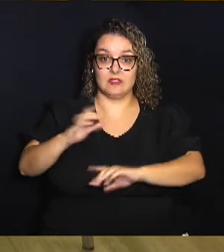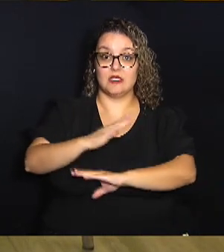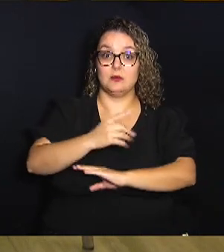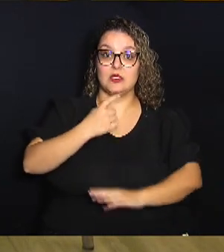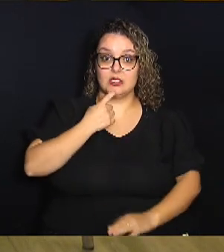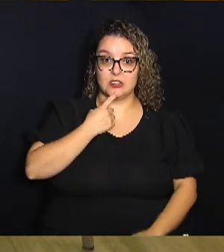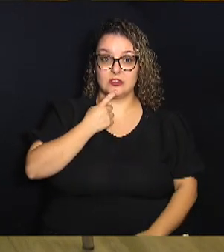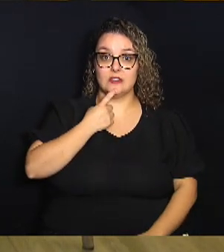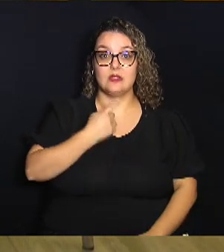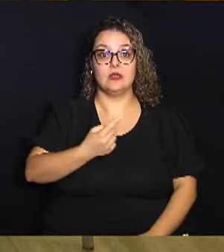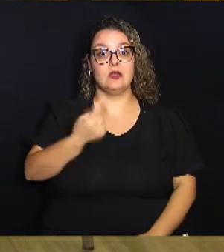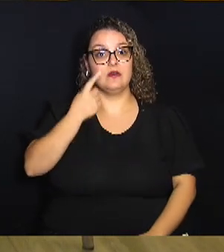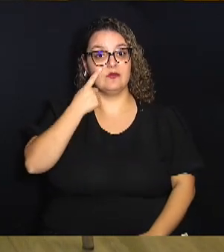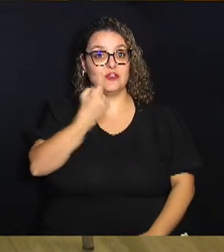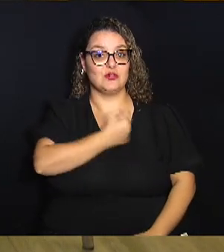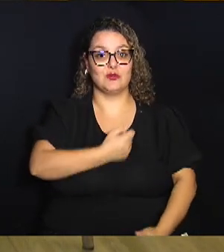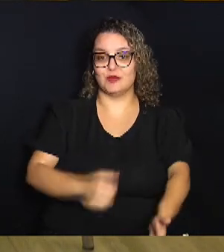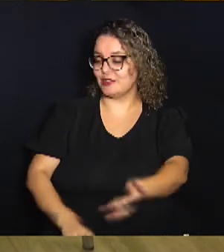Campinas,